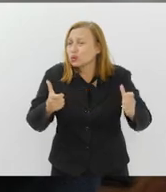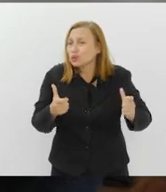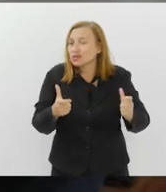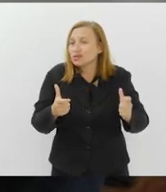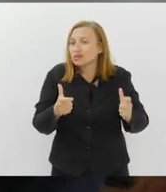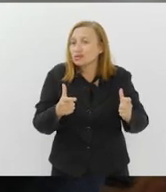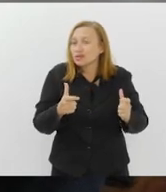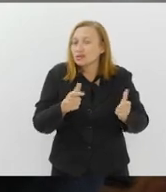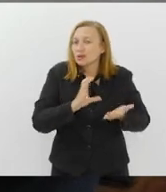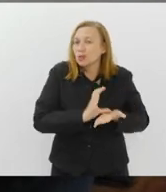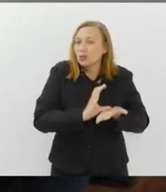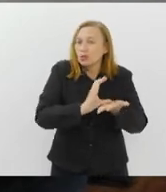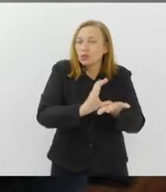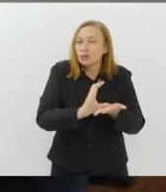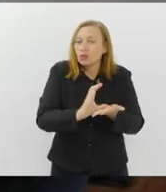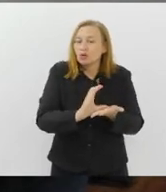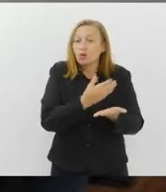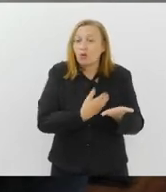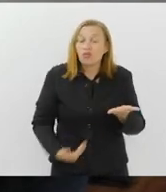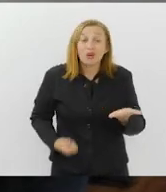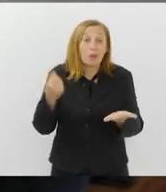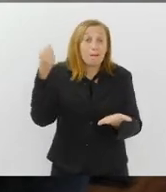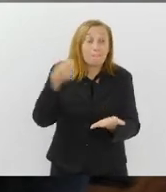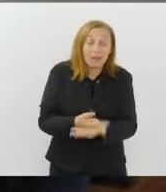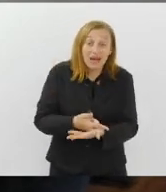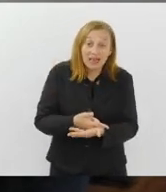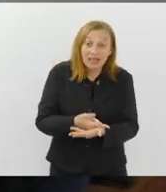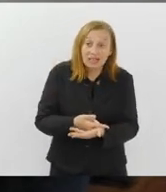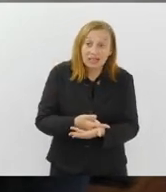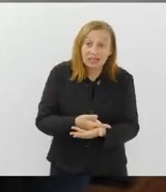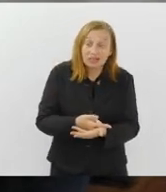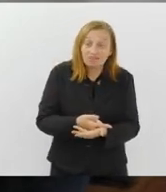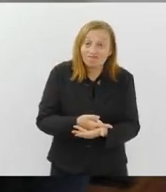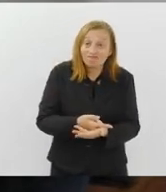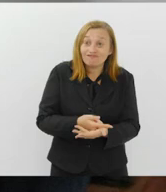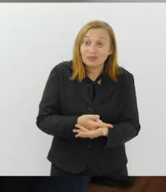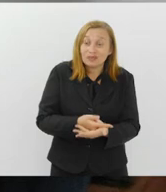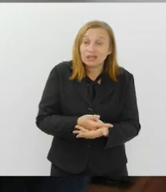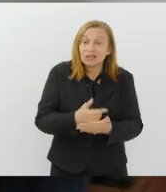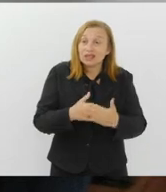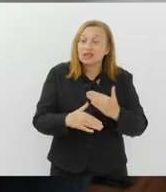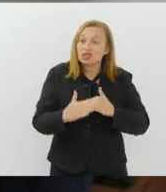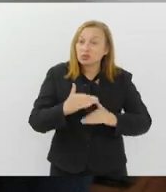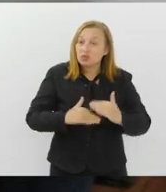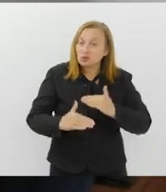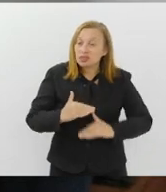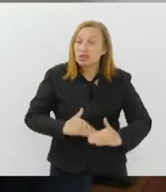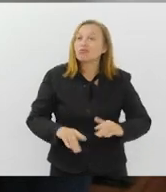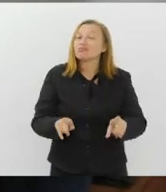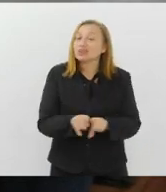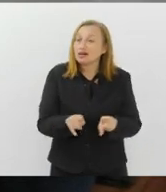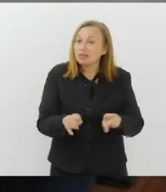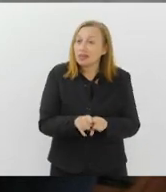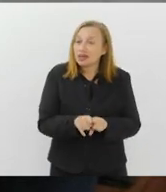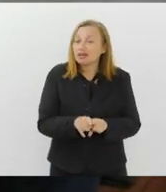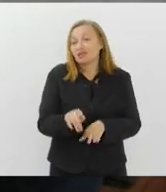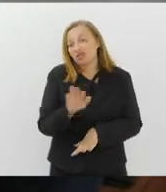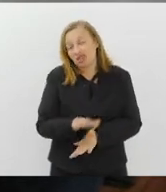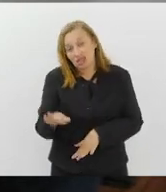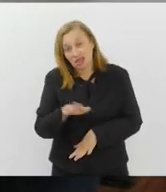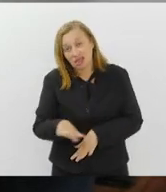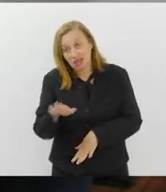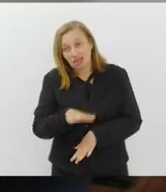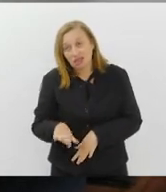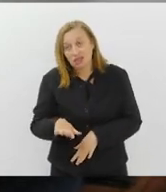né, que o governo paga, e há uma regressão também nessas crianças, que